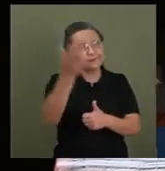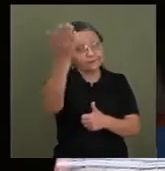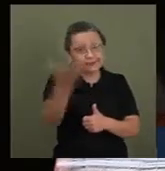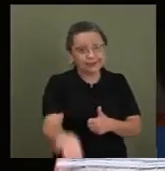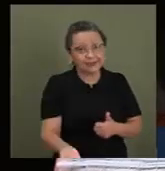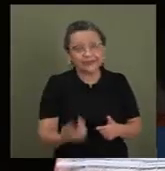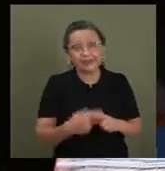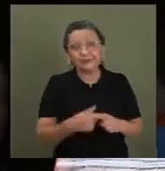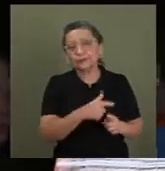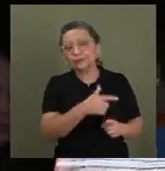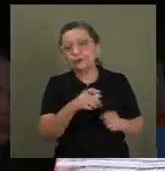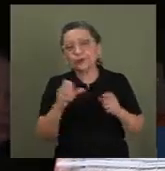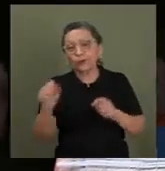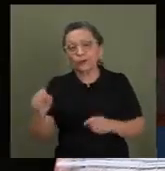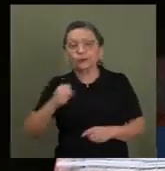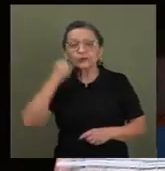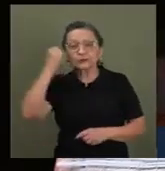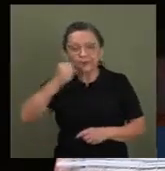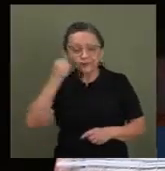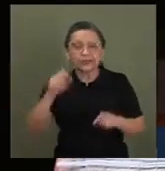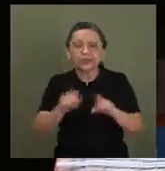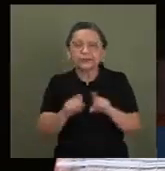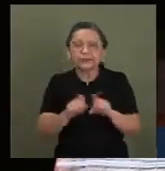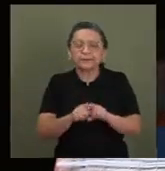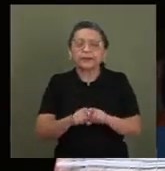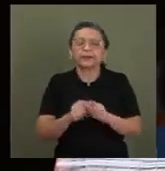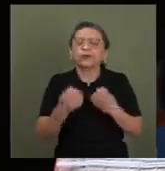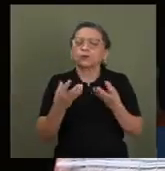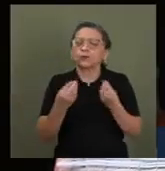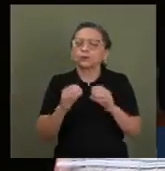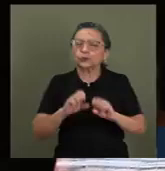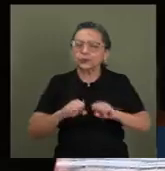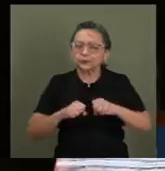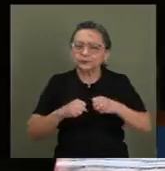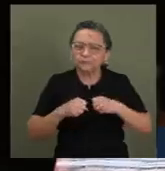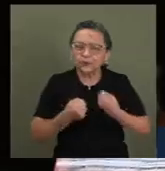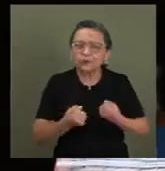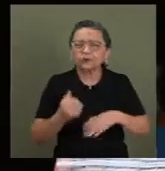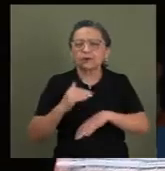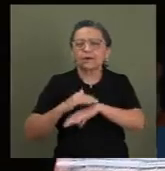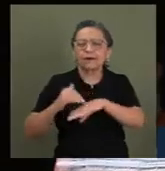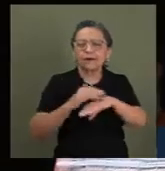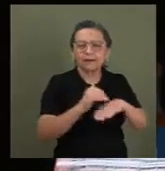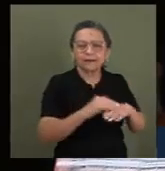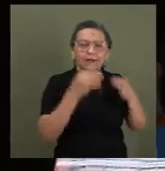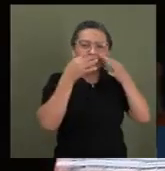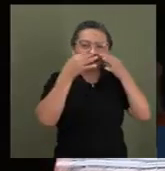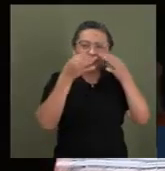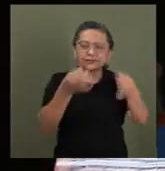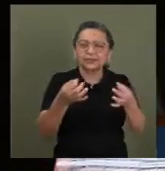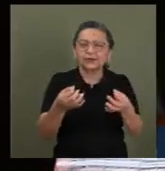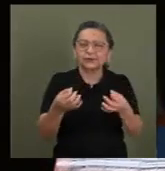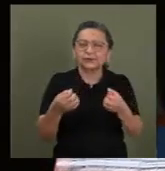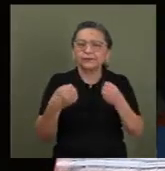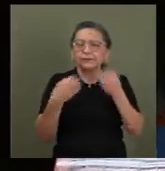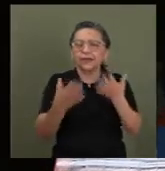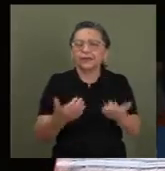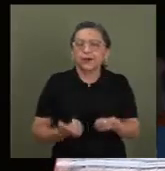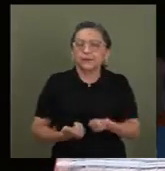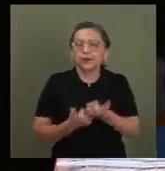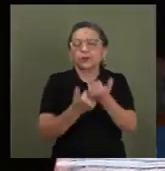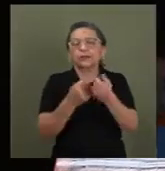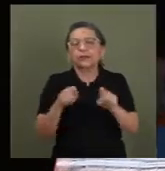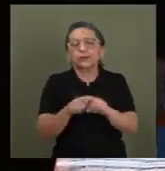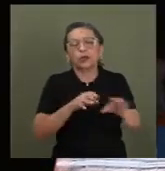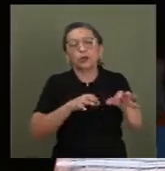e os 8 senadores que cuidaram com muito carinho, com muita atenção, a missão externa,